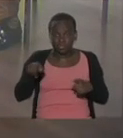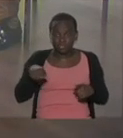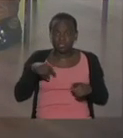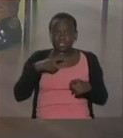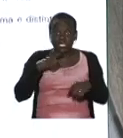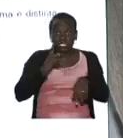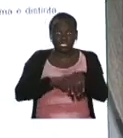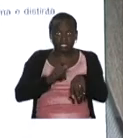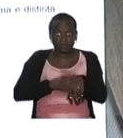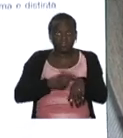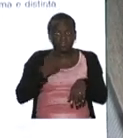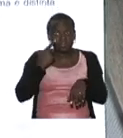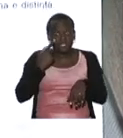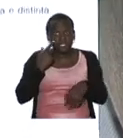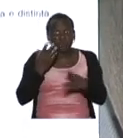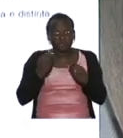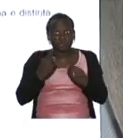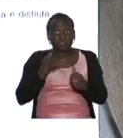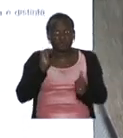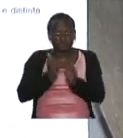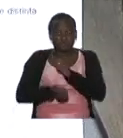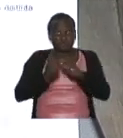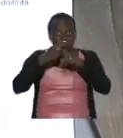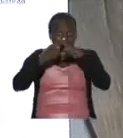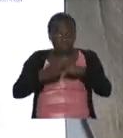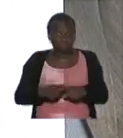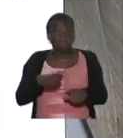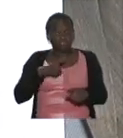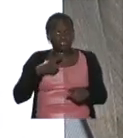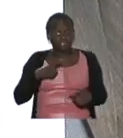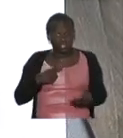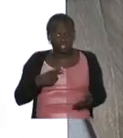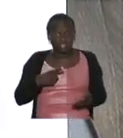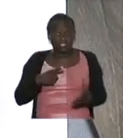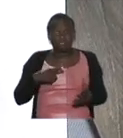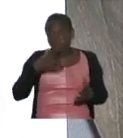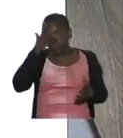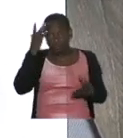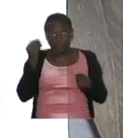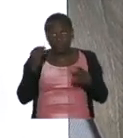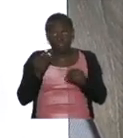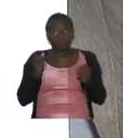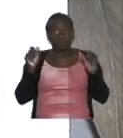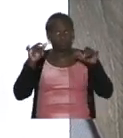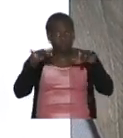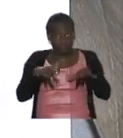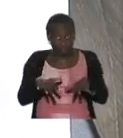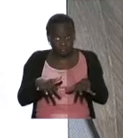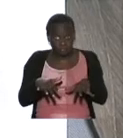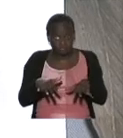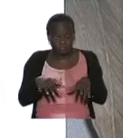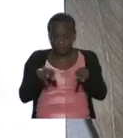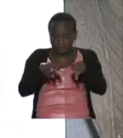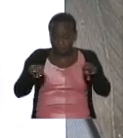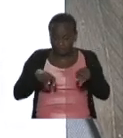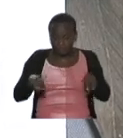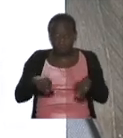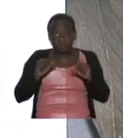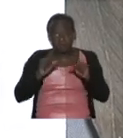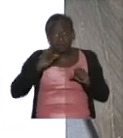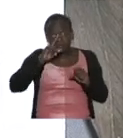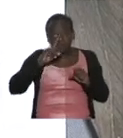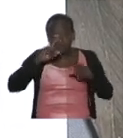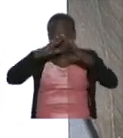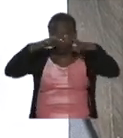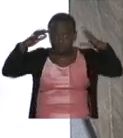estamos passando por momentos em que vão ter muitos jogos ali com uma quantidade de público muito grande e o